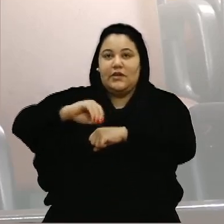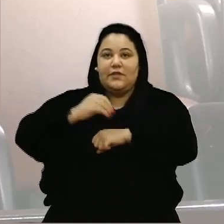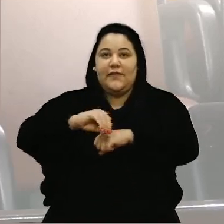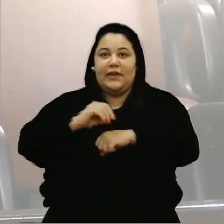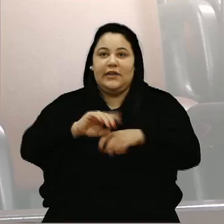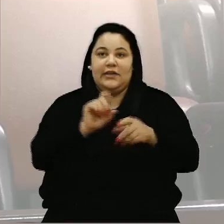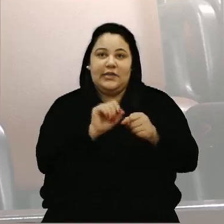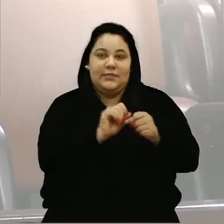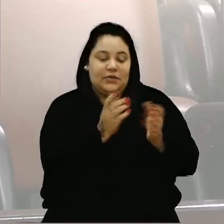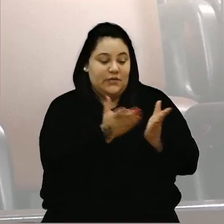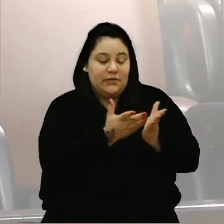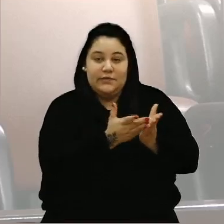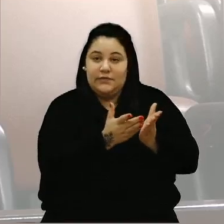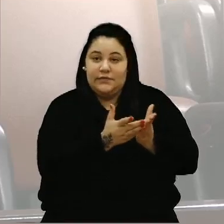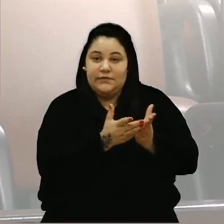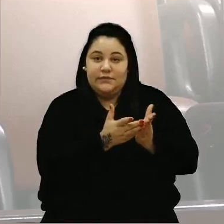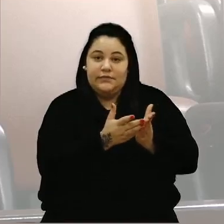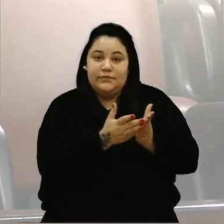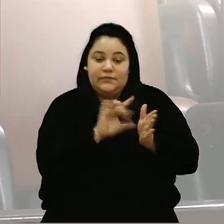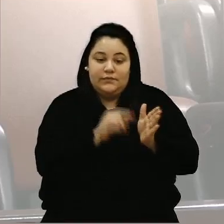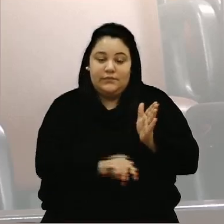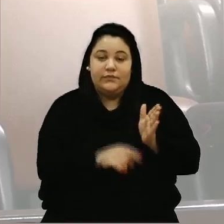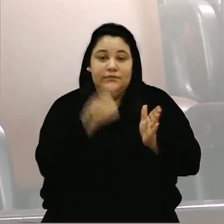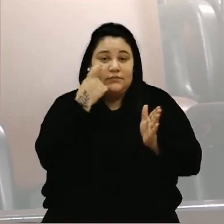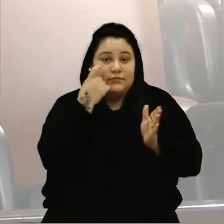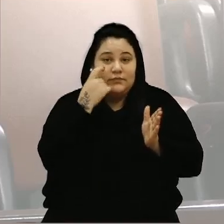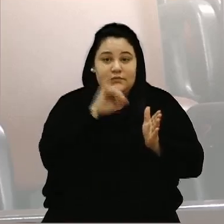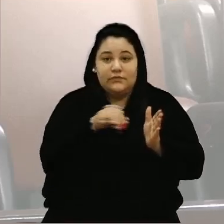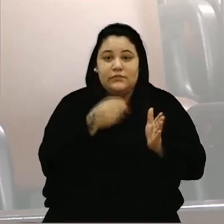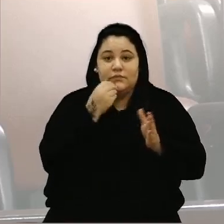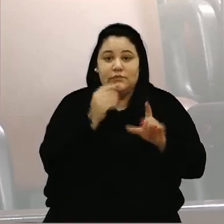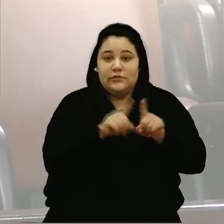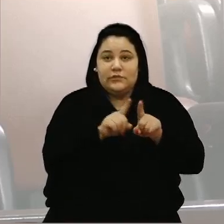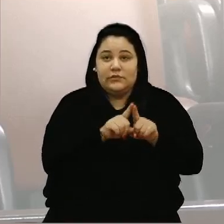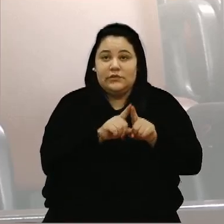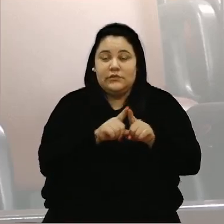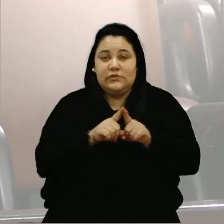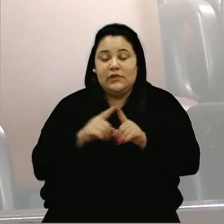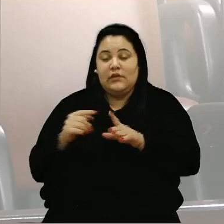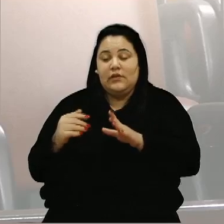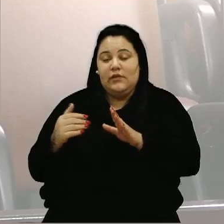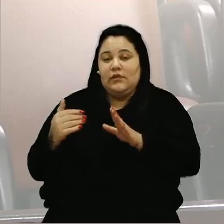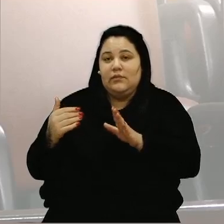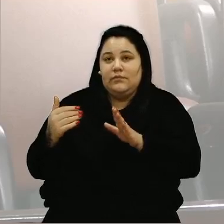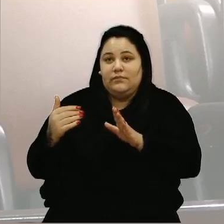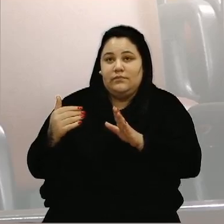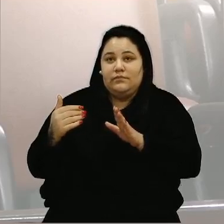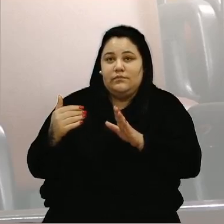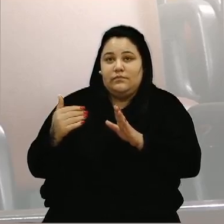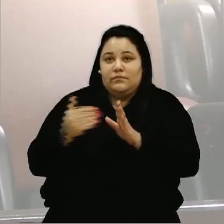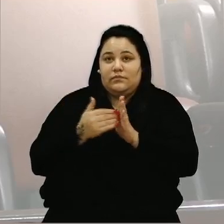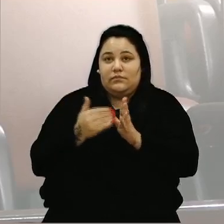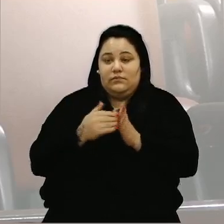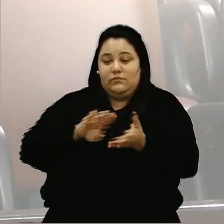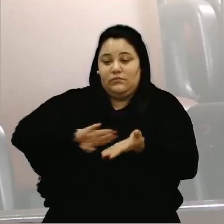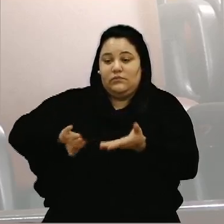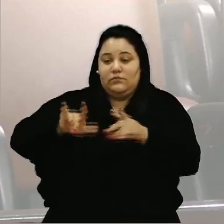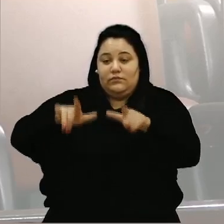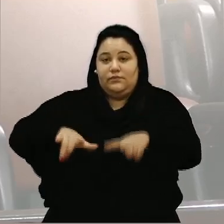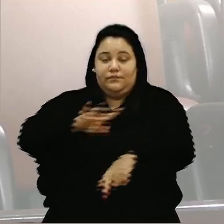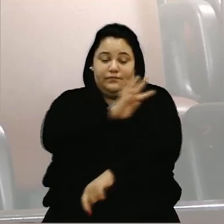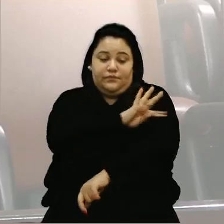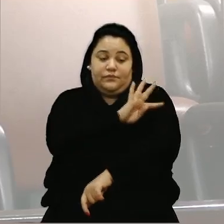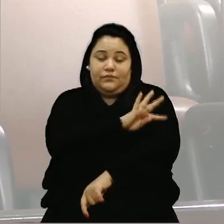estudo técnico para ver a possibilidade de retirar o local da farmácia ali. Tenho que dizer